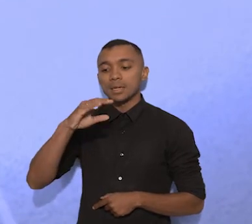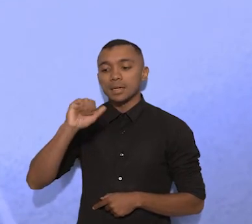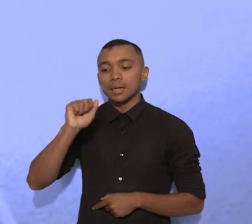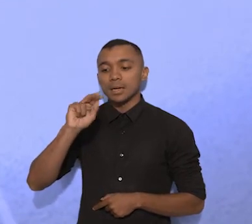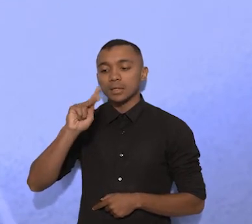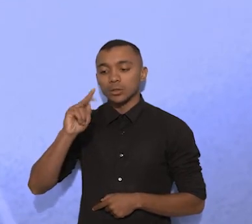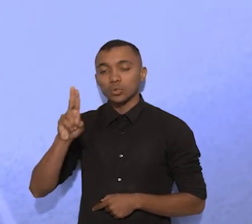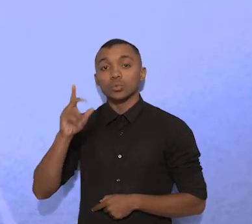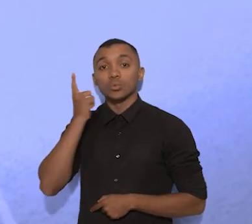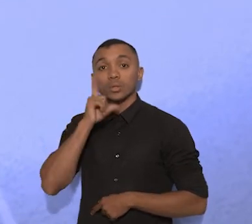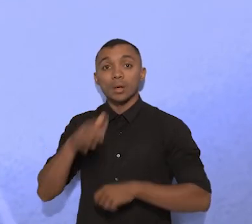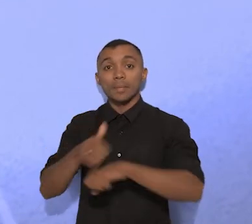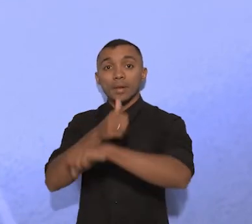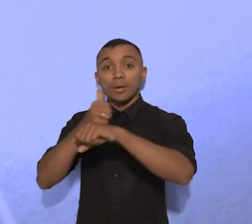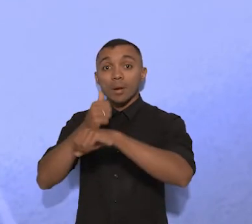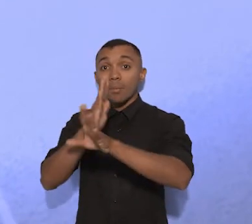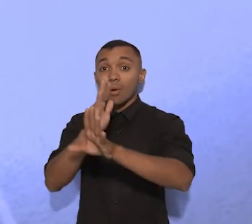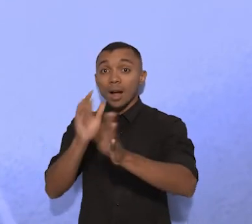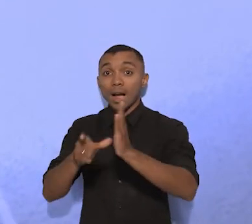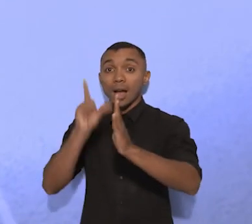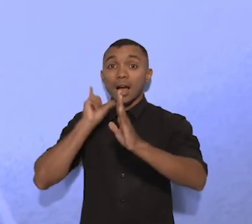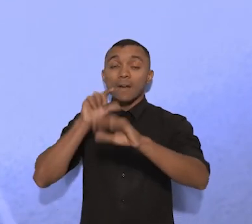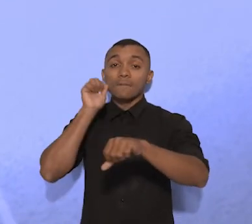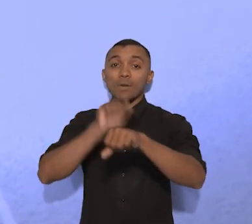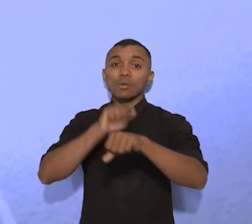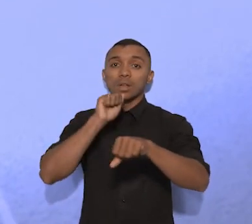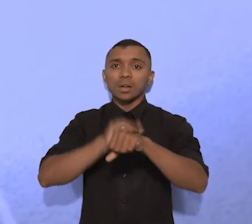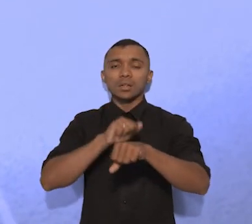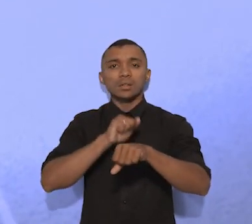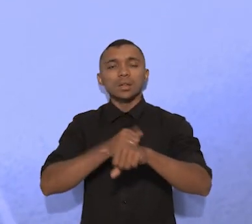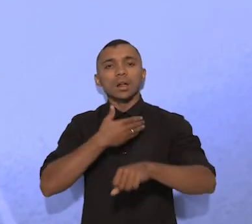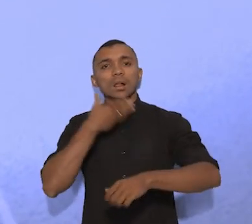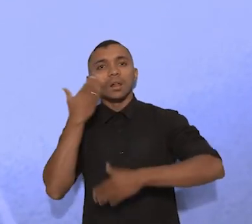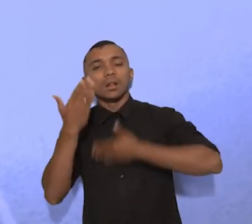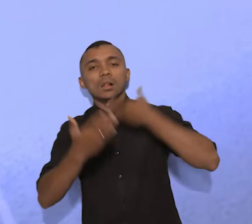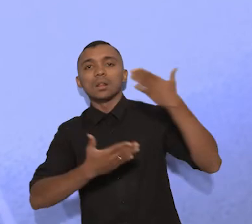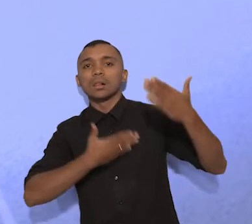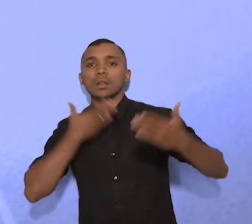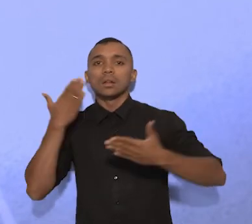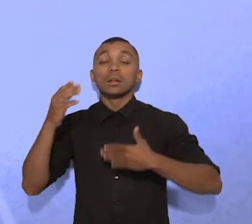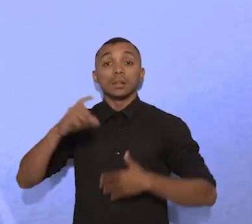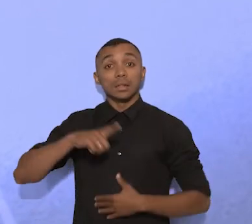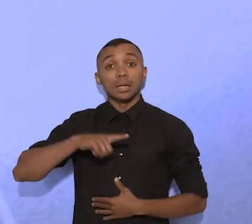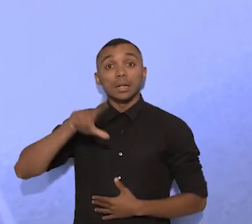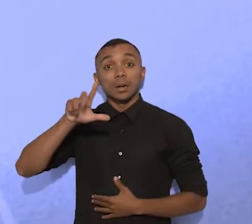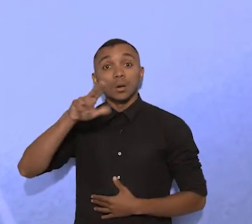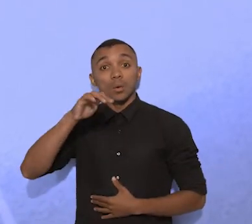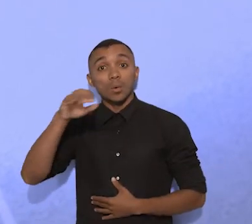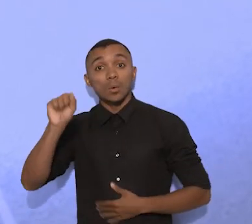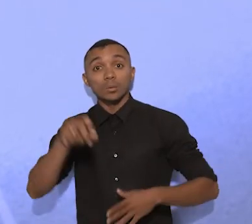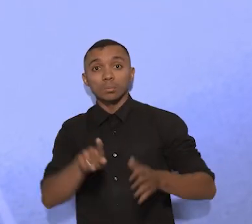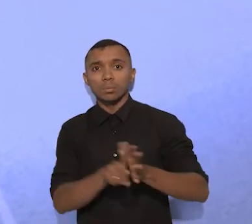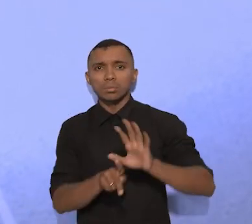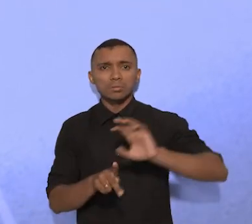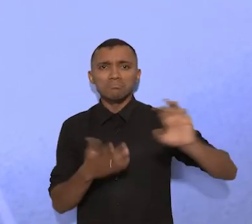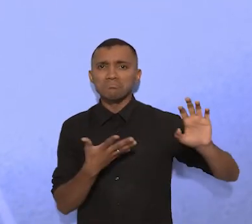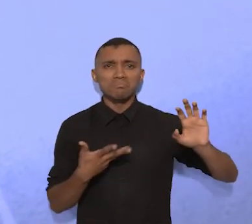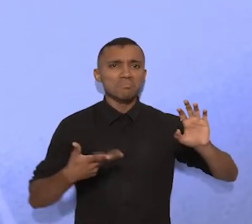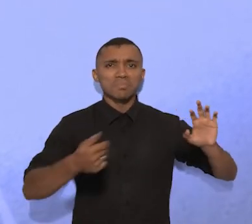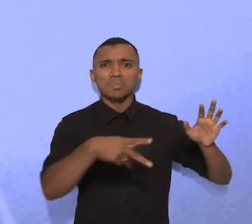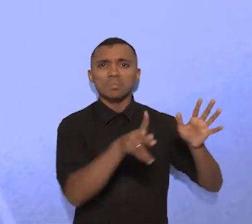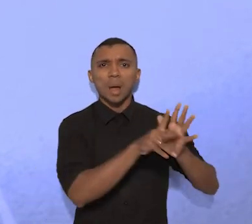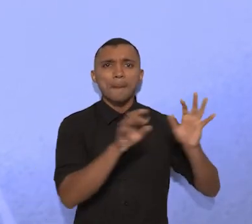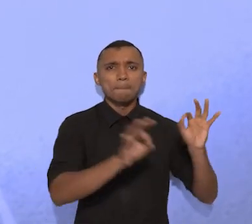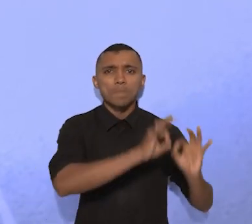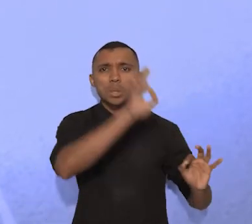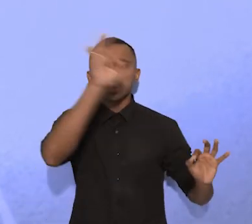o Fortaleza do ano passado ele era polivalente nas soluções. Ele tinha um Lucas Crispim voando pelo lado esquerdo, fazendo jogada de